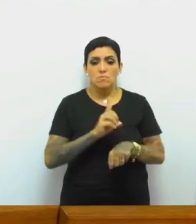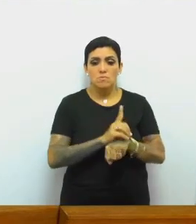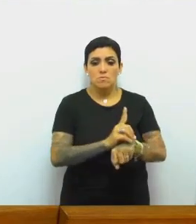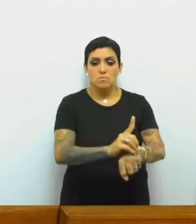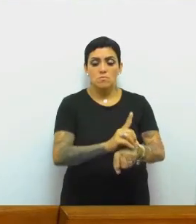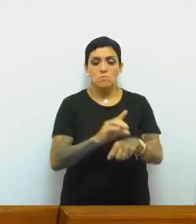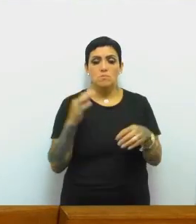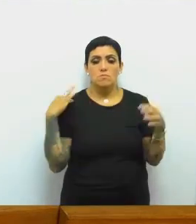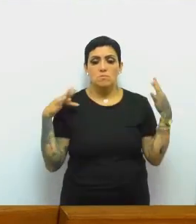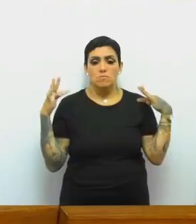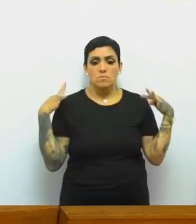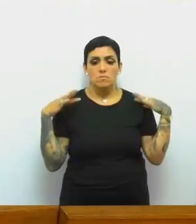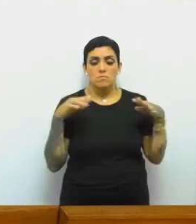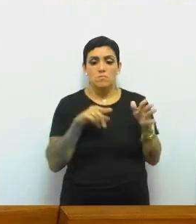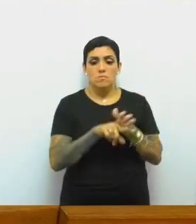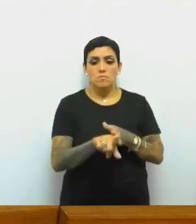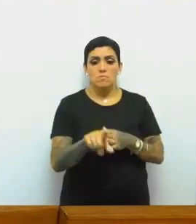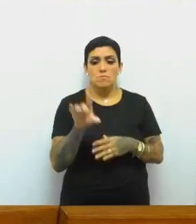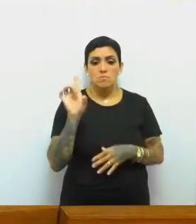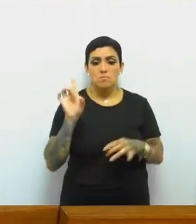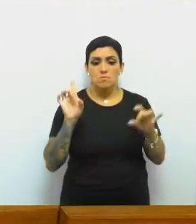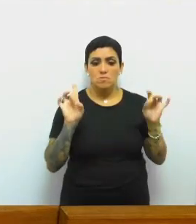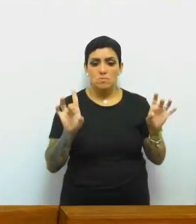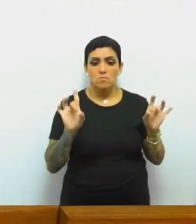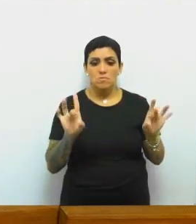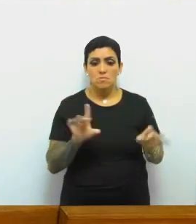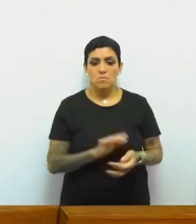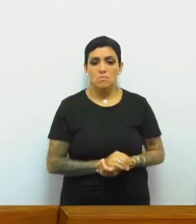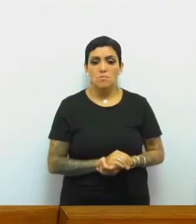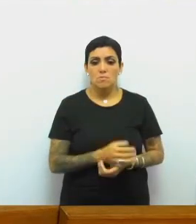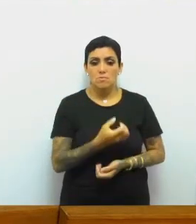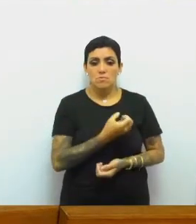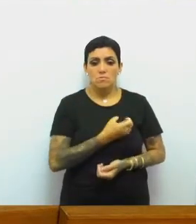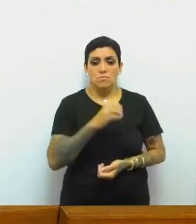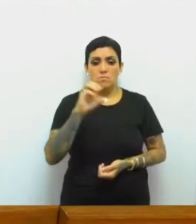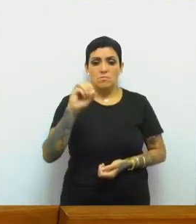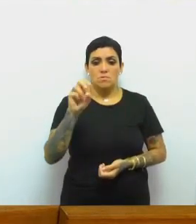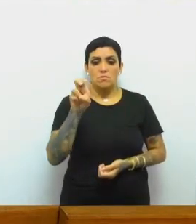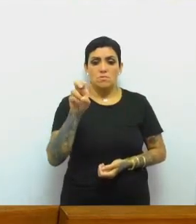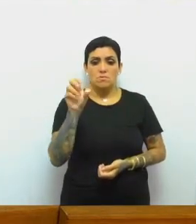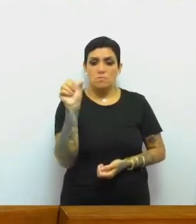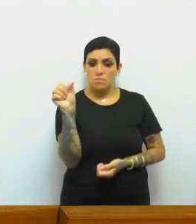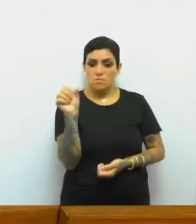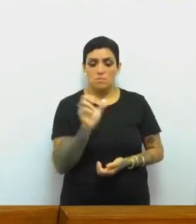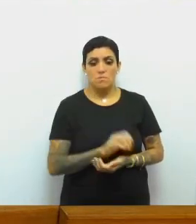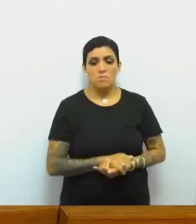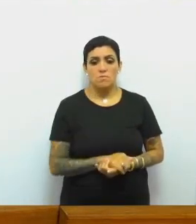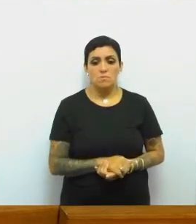que solicitou regime de urgência especial para mensagem número 056.